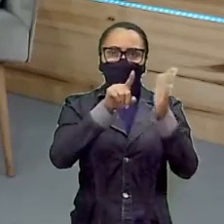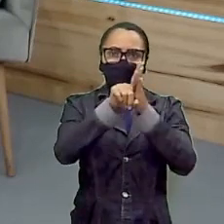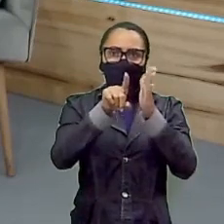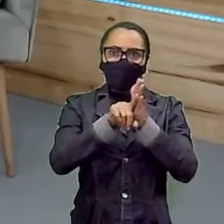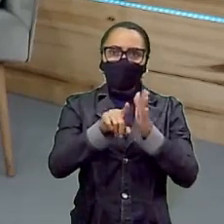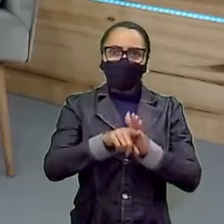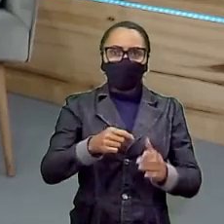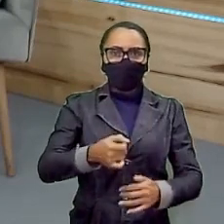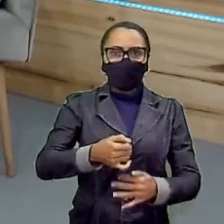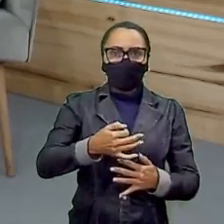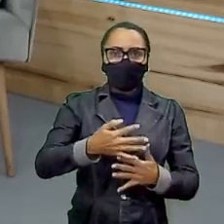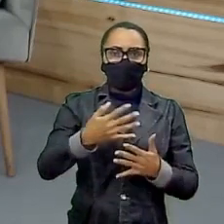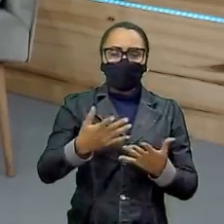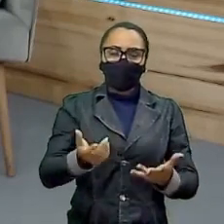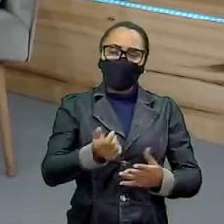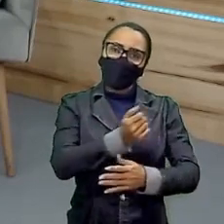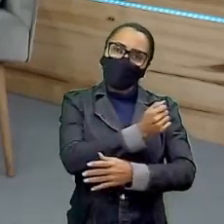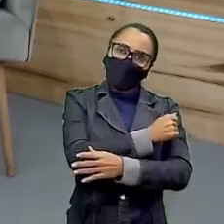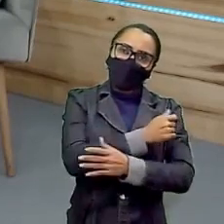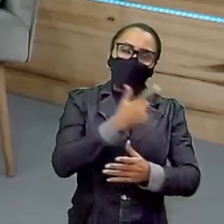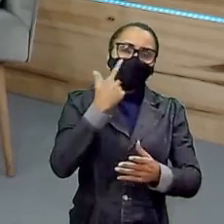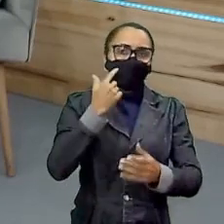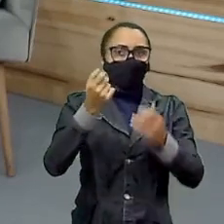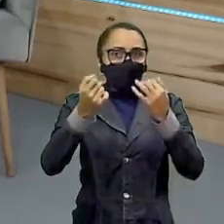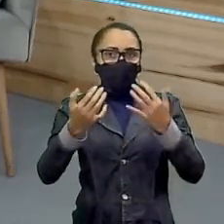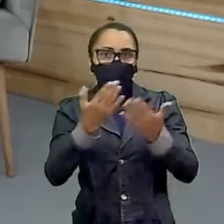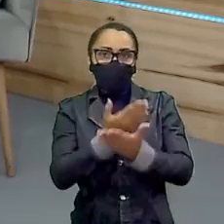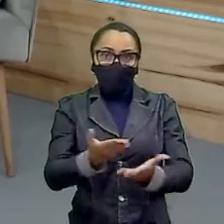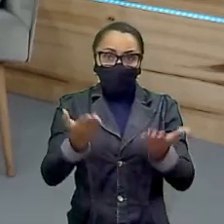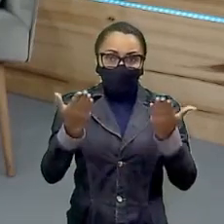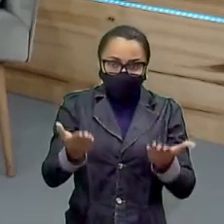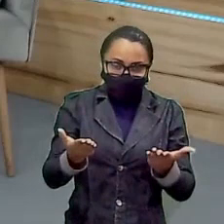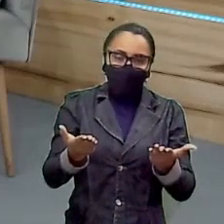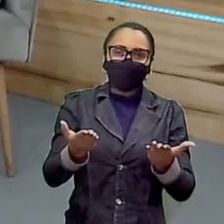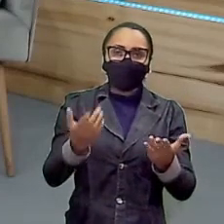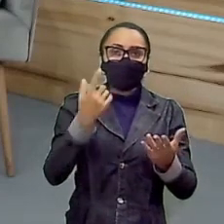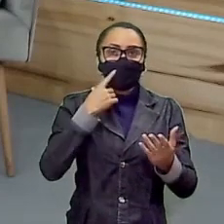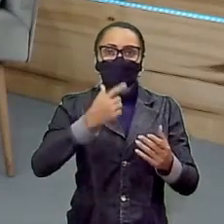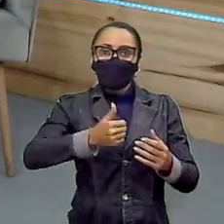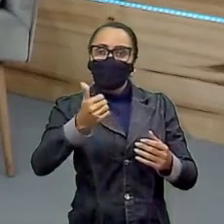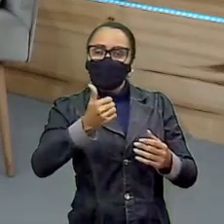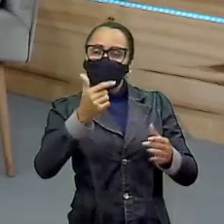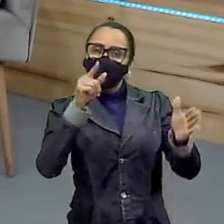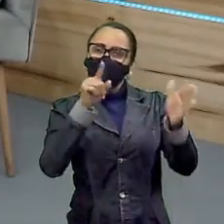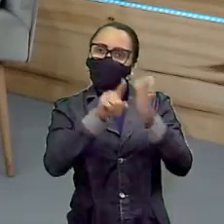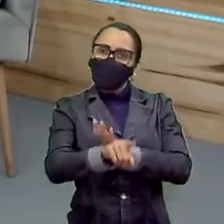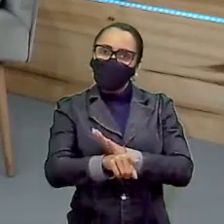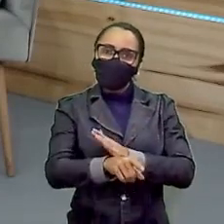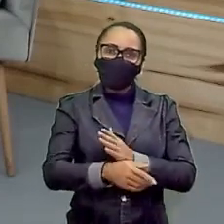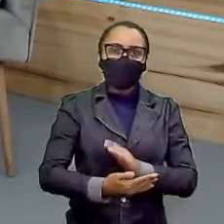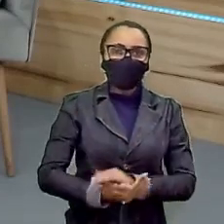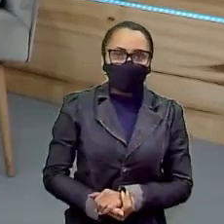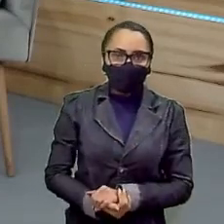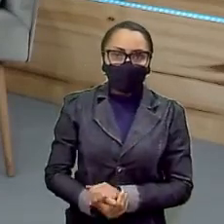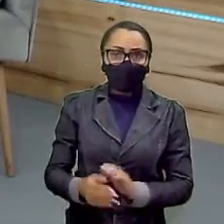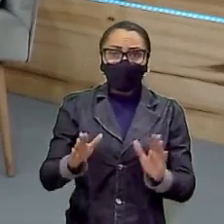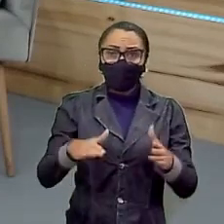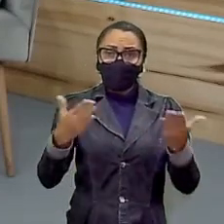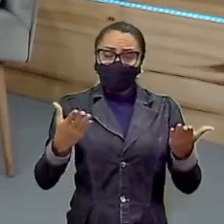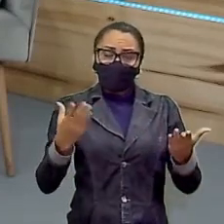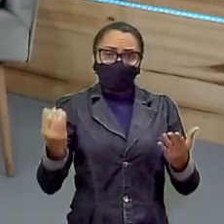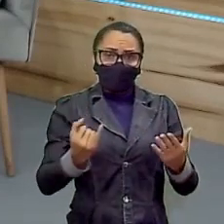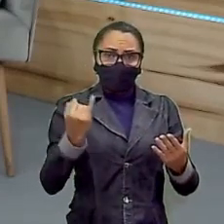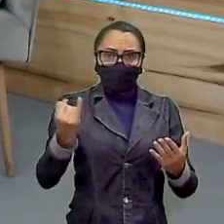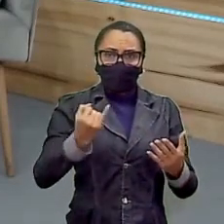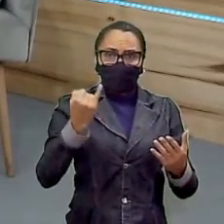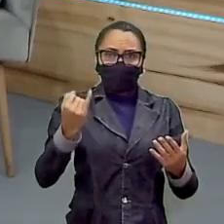chat dos nossos estudantes, que eu estou trazendo aqui para você, Jéssica. A primeira delas é a seguinte: qual a